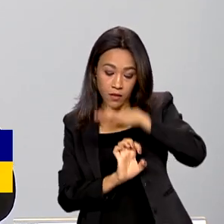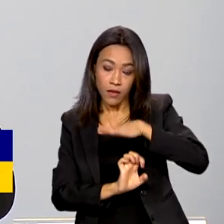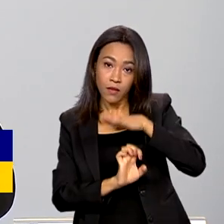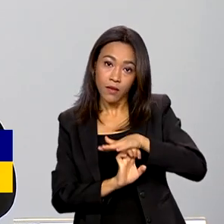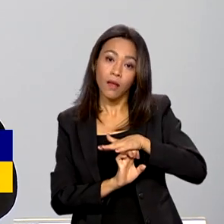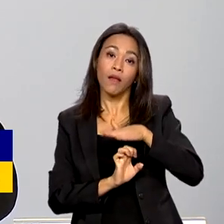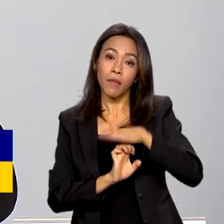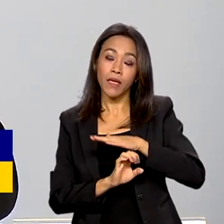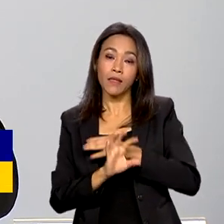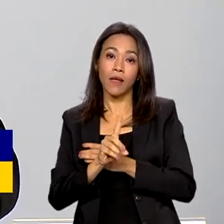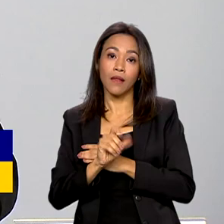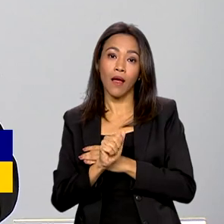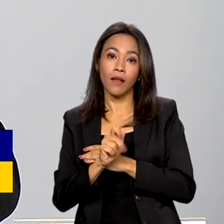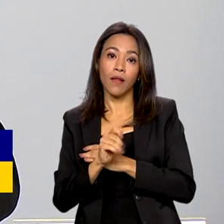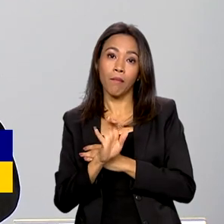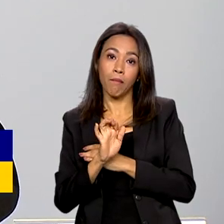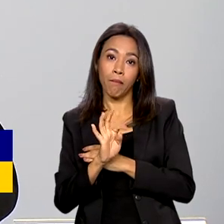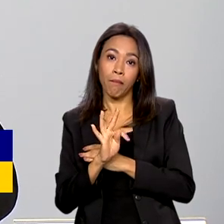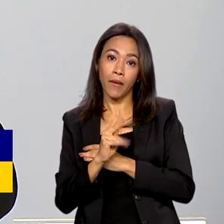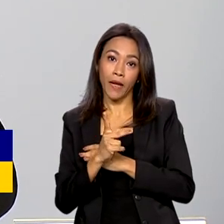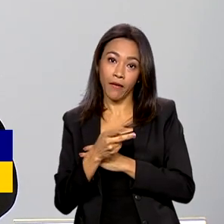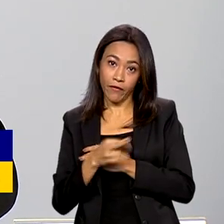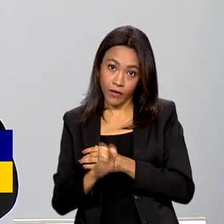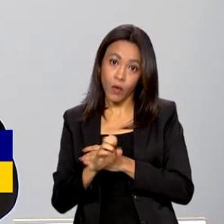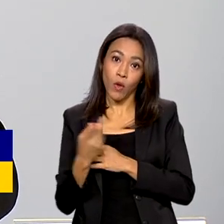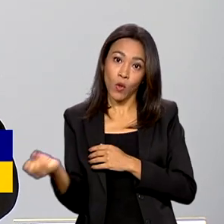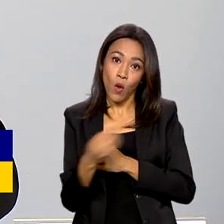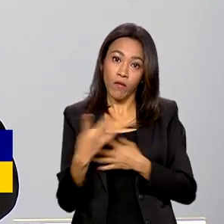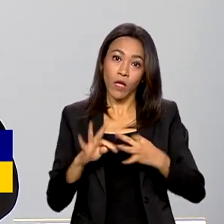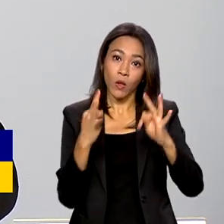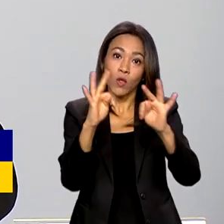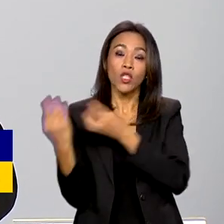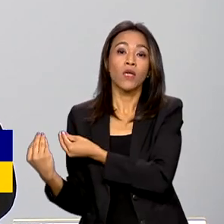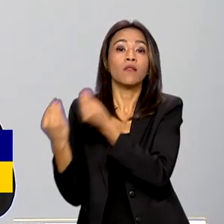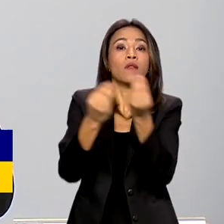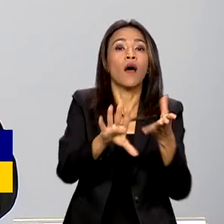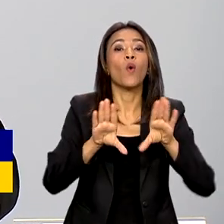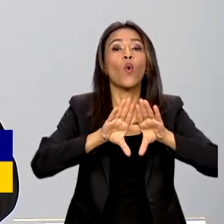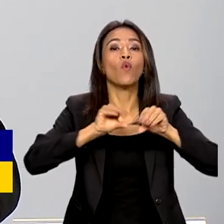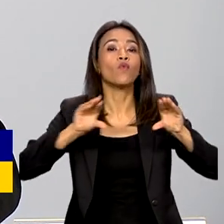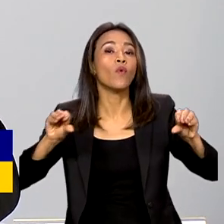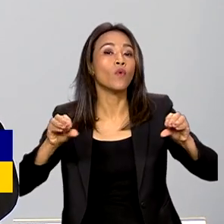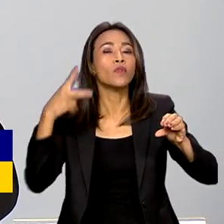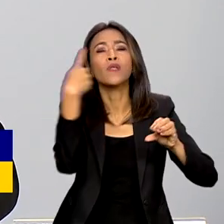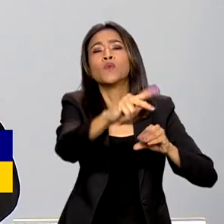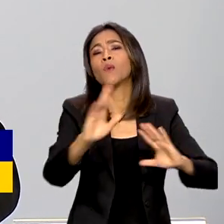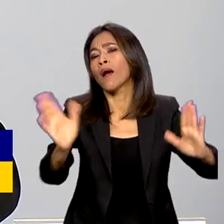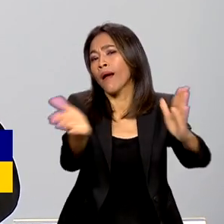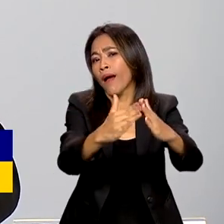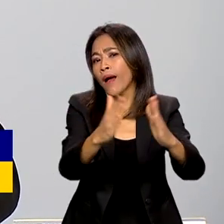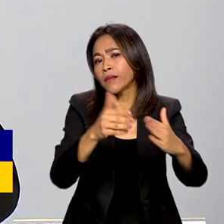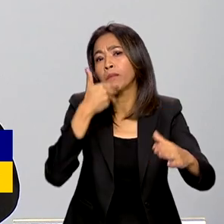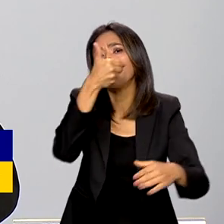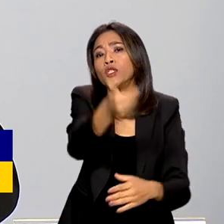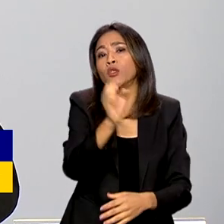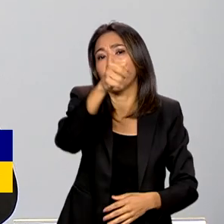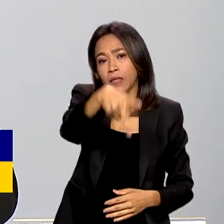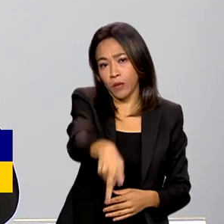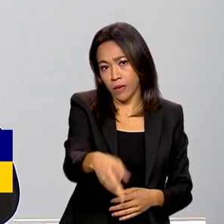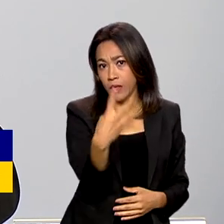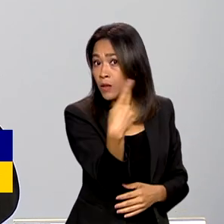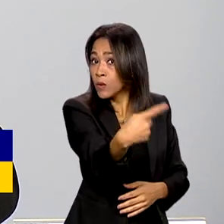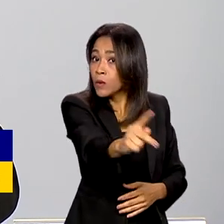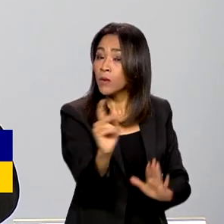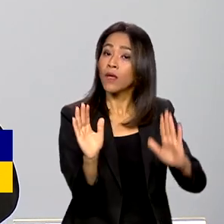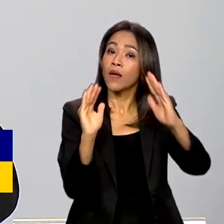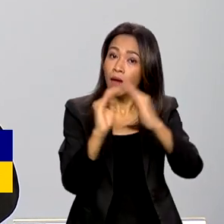brasileiros por meio do INSS também o conforto de poder na sua casa requerer uma aposentadoria na sua